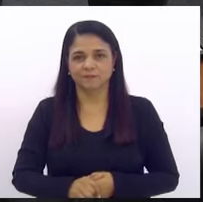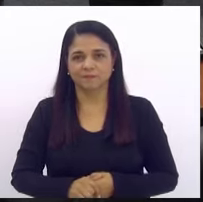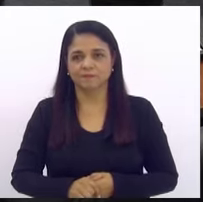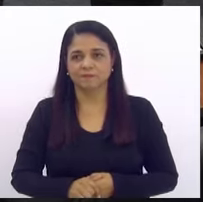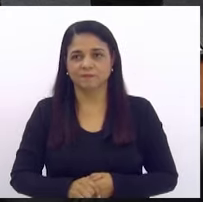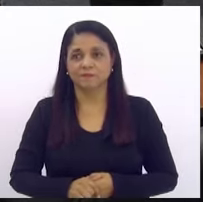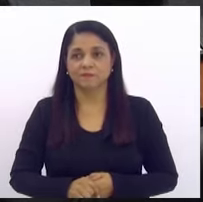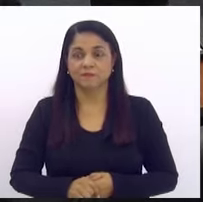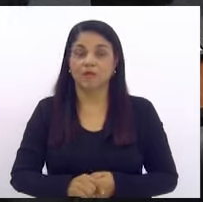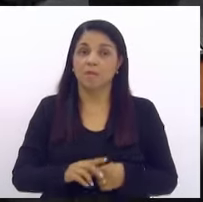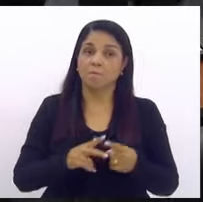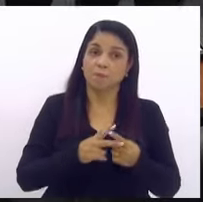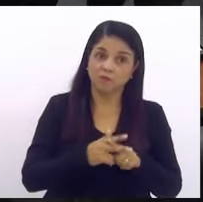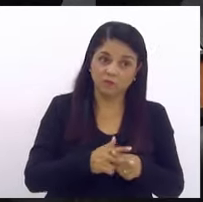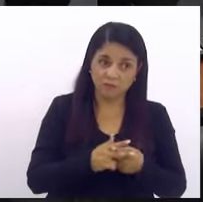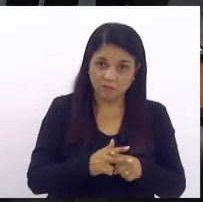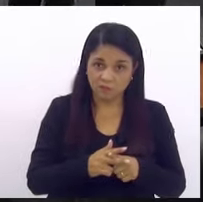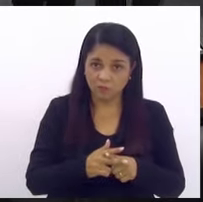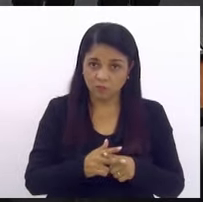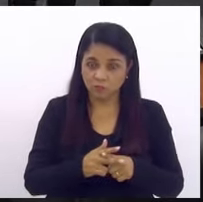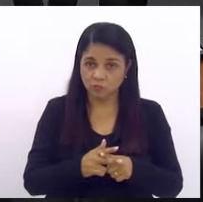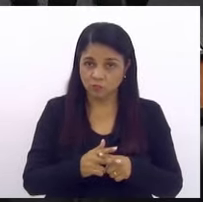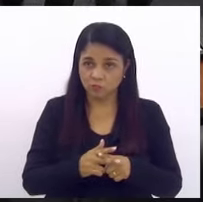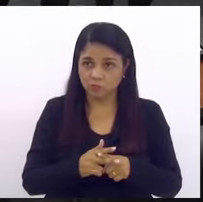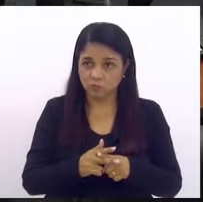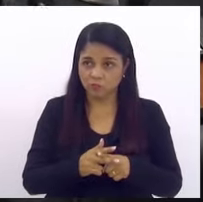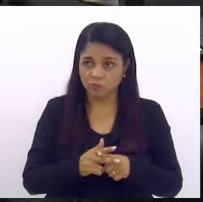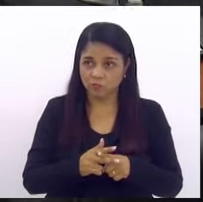Não é pela isso? Manutenção. 19-10.